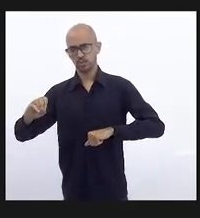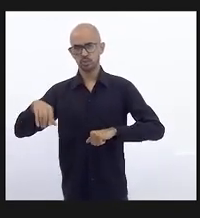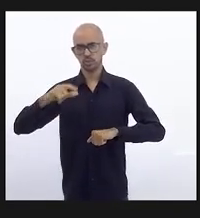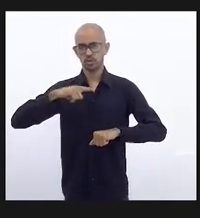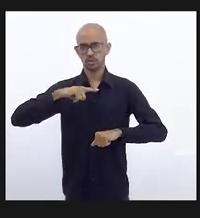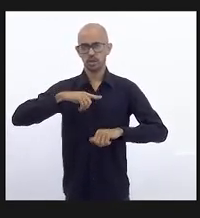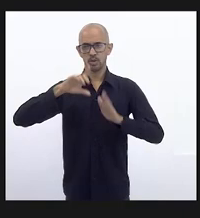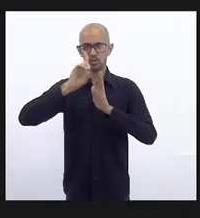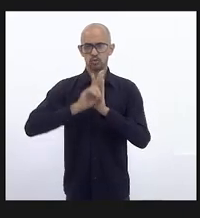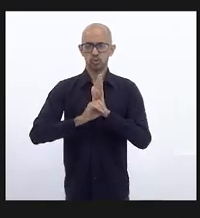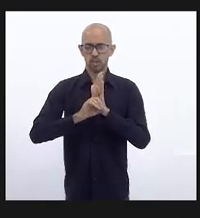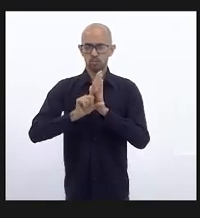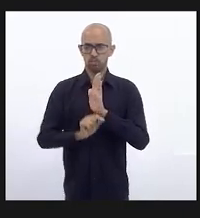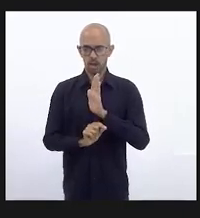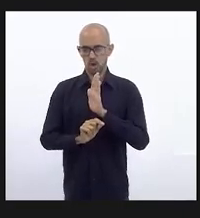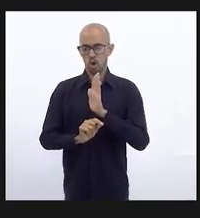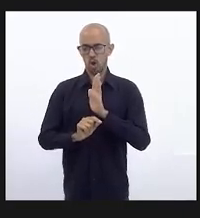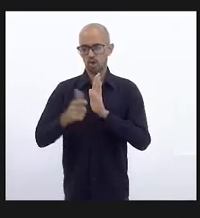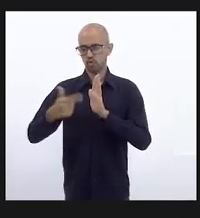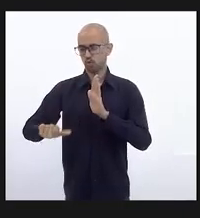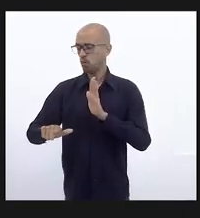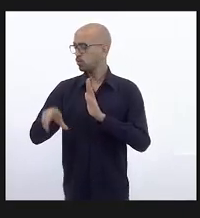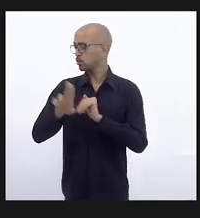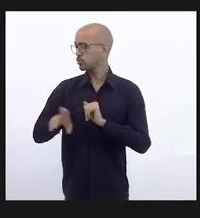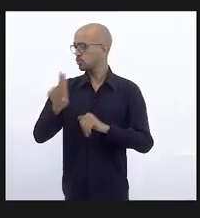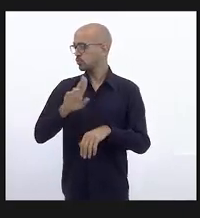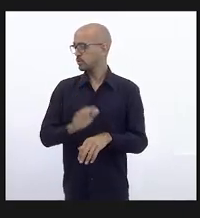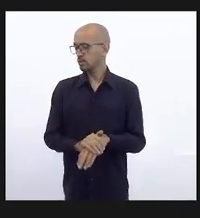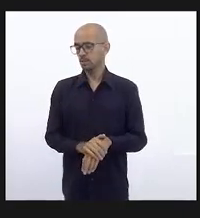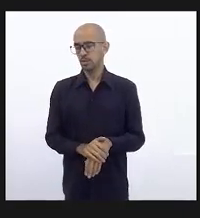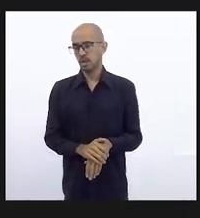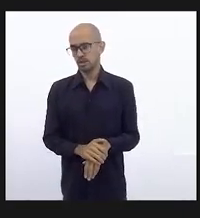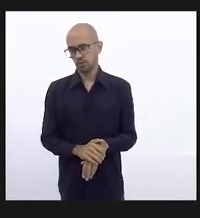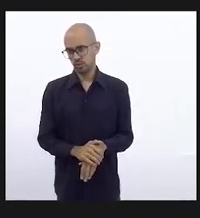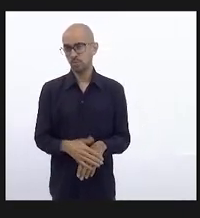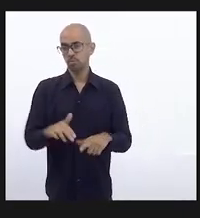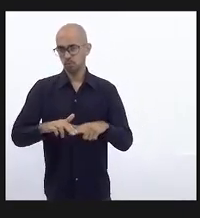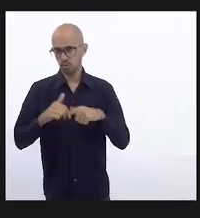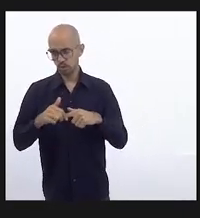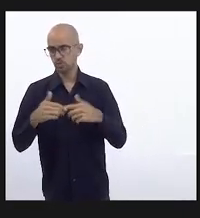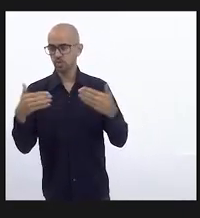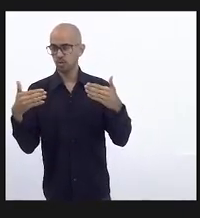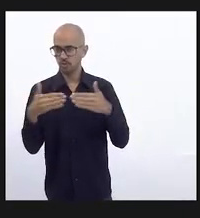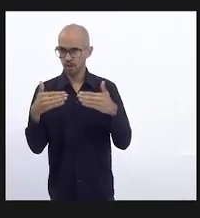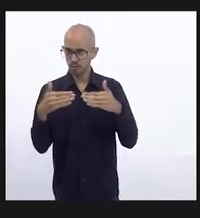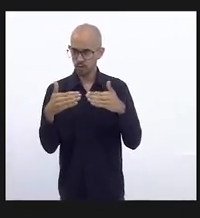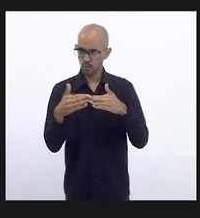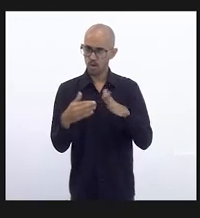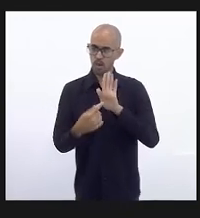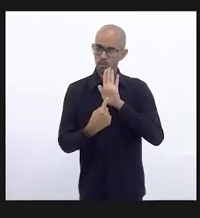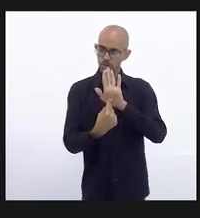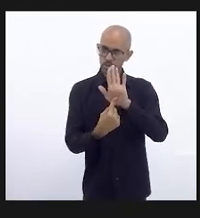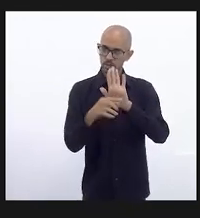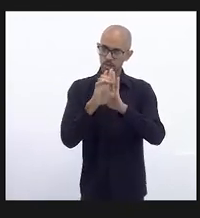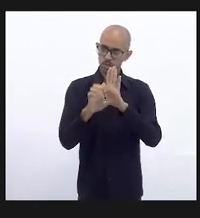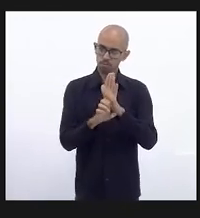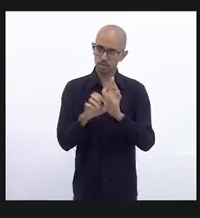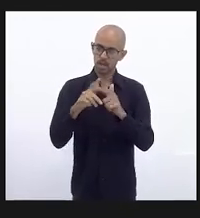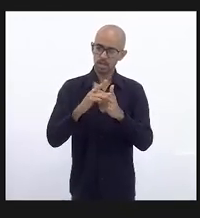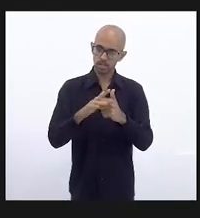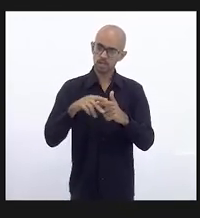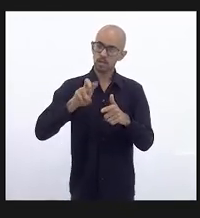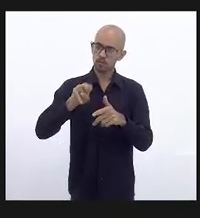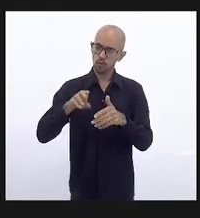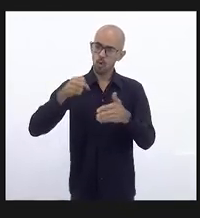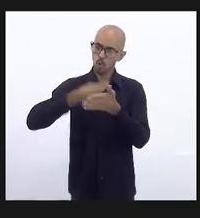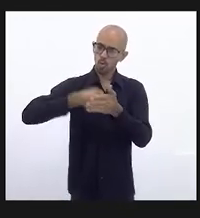os demais profissionais de ensino superior do estado do Rio de Janeiro. Por isso, eu dei meu voto favorável e apresentei emendas e vou lutar por elas, para